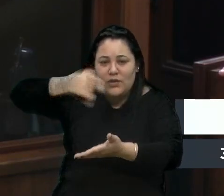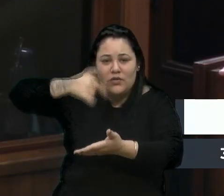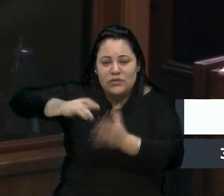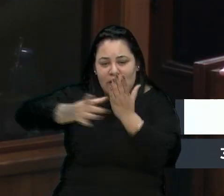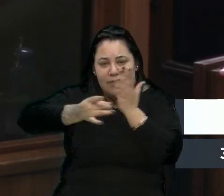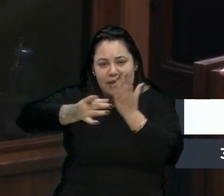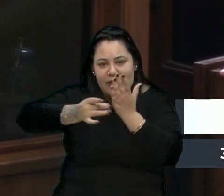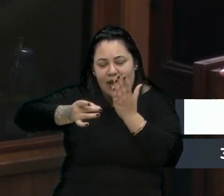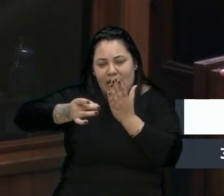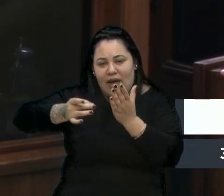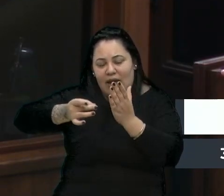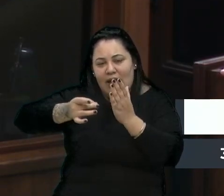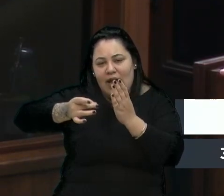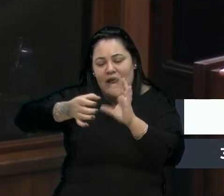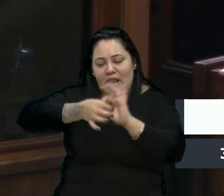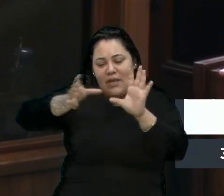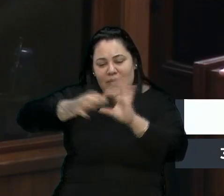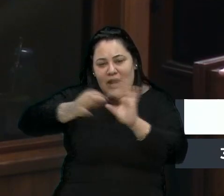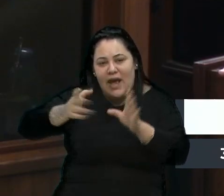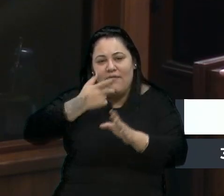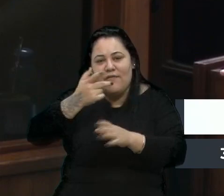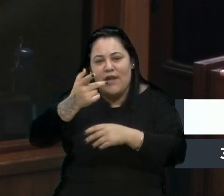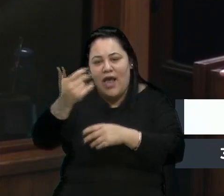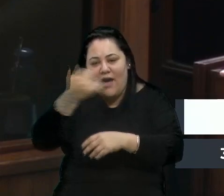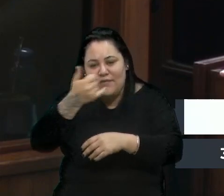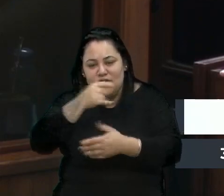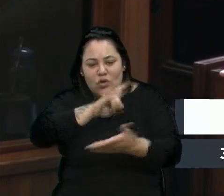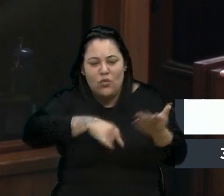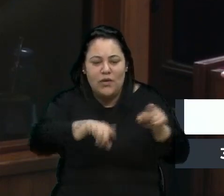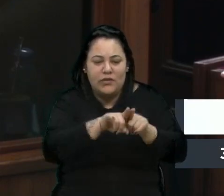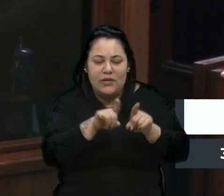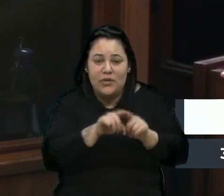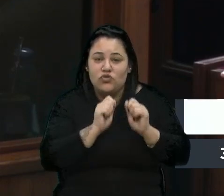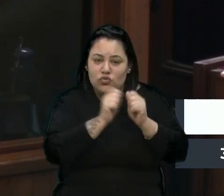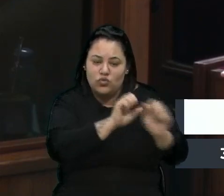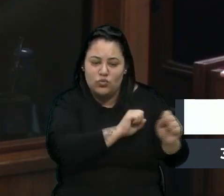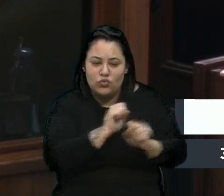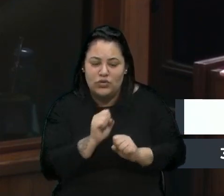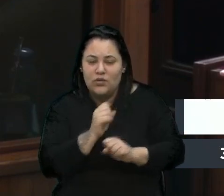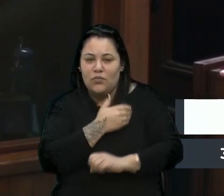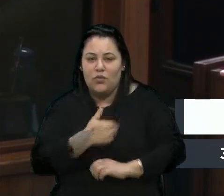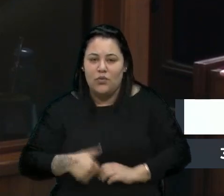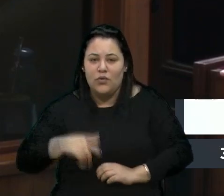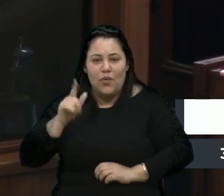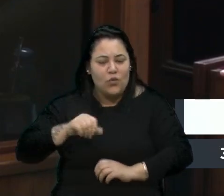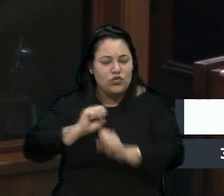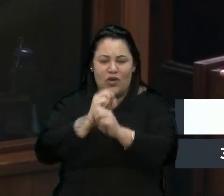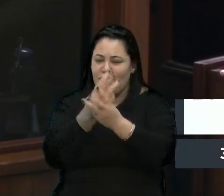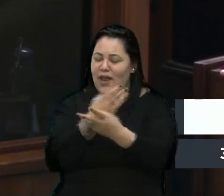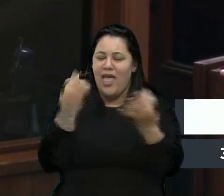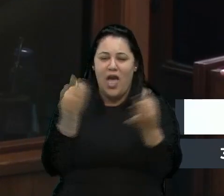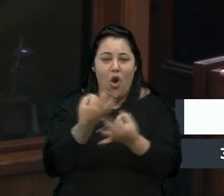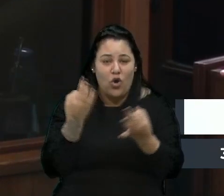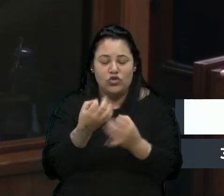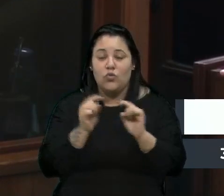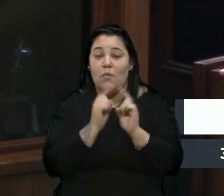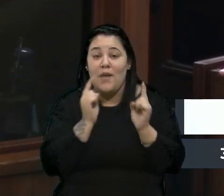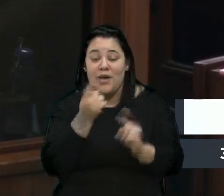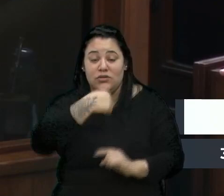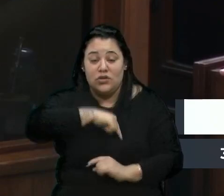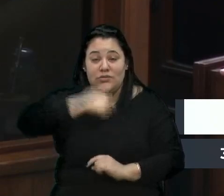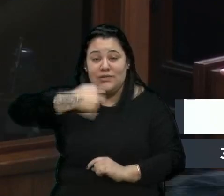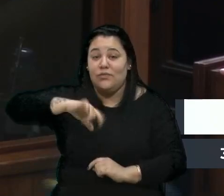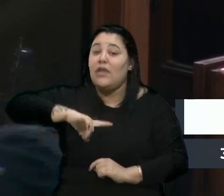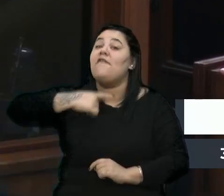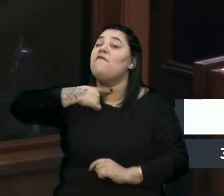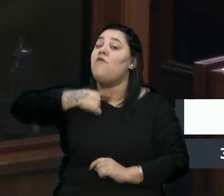da venda dos seus produtos perante o poder público. Então, a ferramenta é excepcional. Porém, a gente precisa de um pouco de vontade